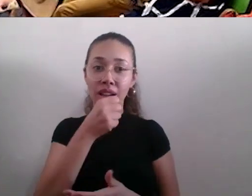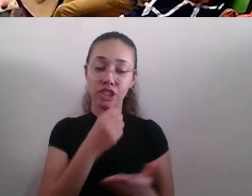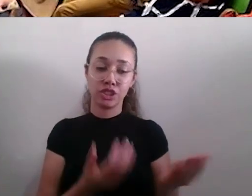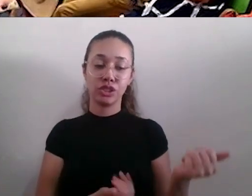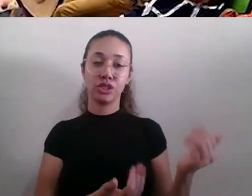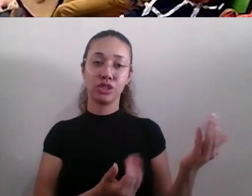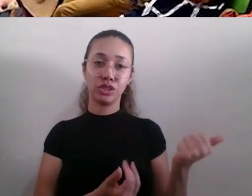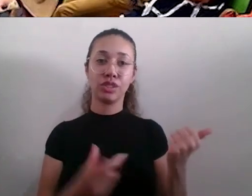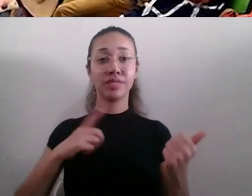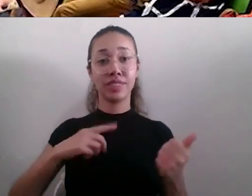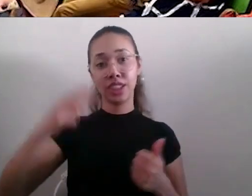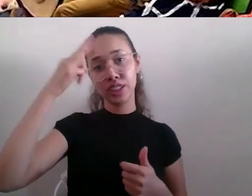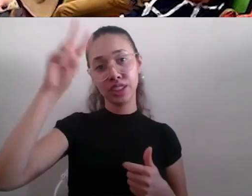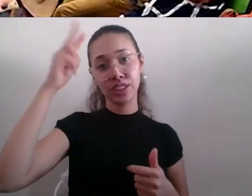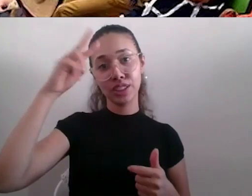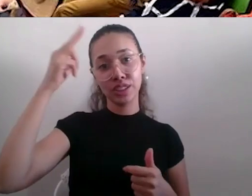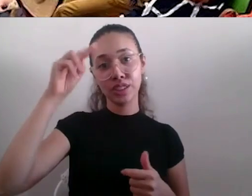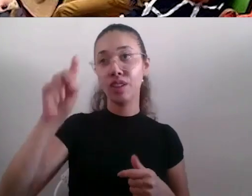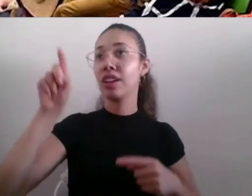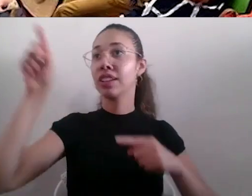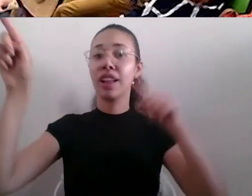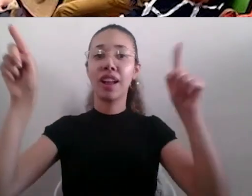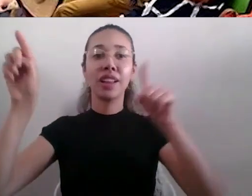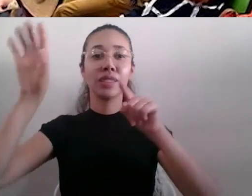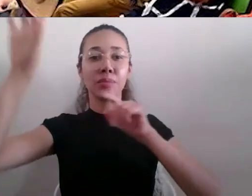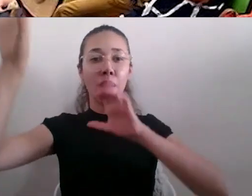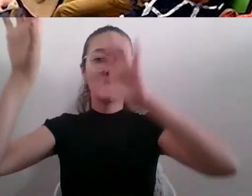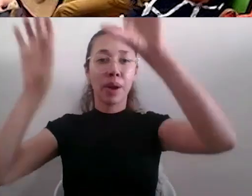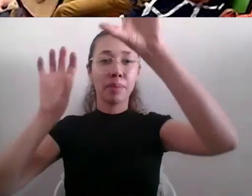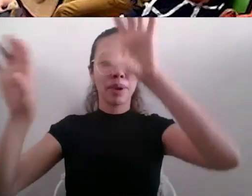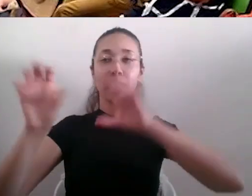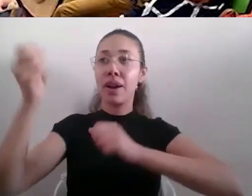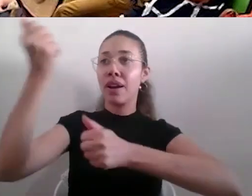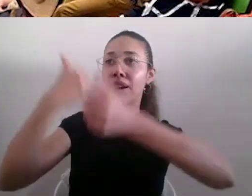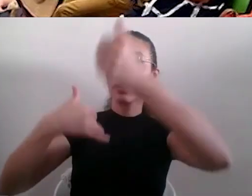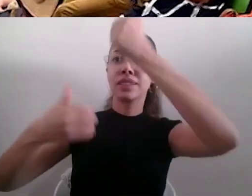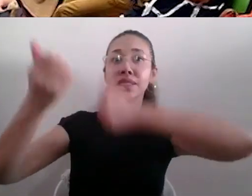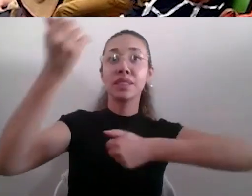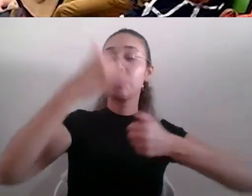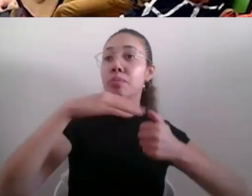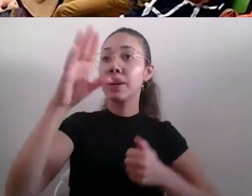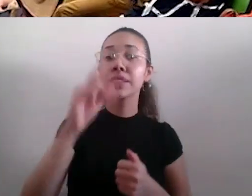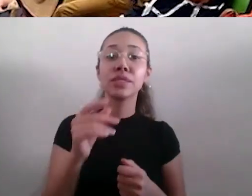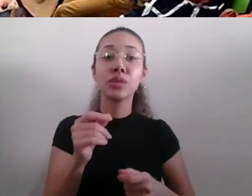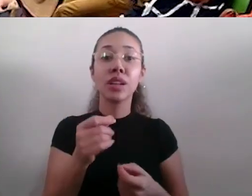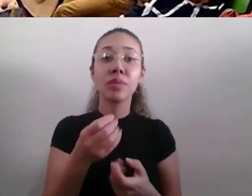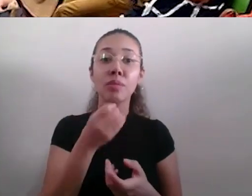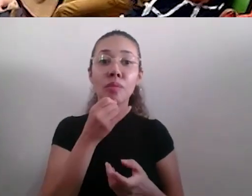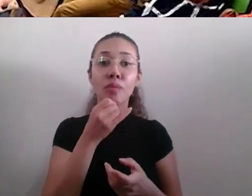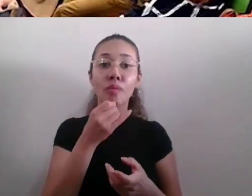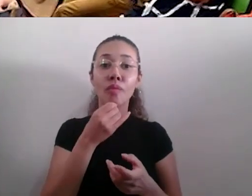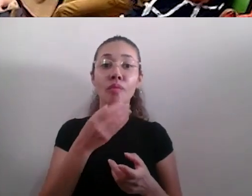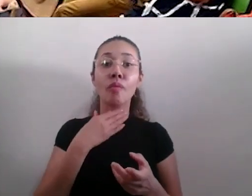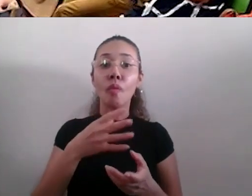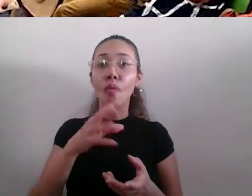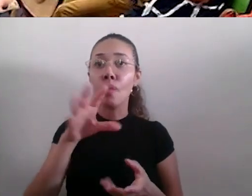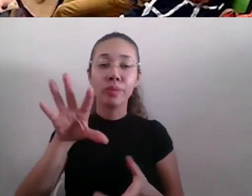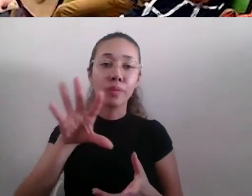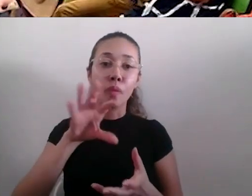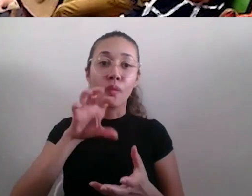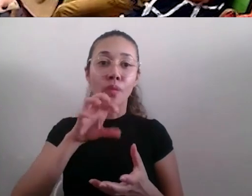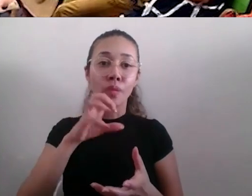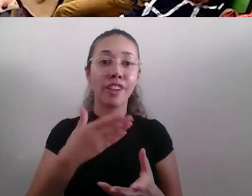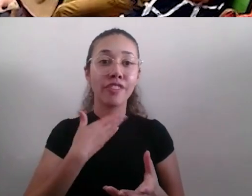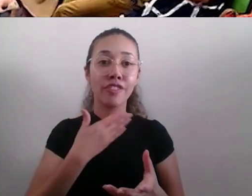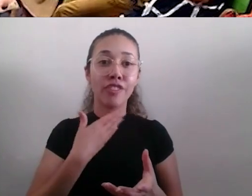suas histórias lá dos lugares onde moram, mas que nunca trabalharam com áudio, entendeu? São pessoas que estão acostumadas a escrever matéria de jornal, matéria